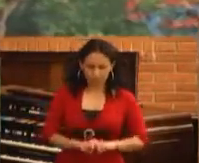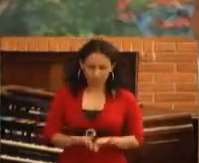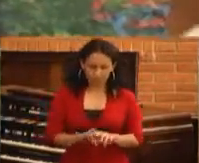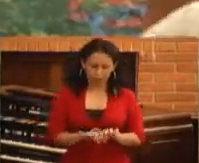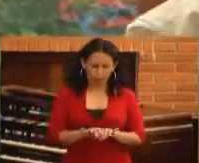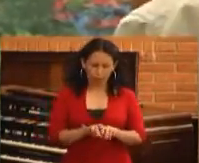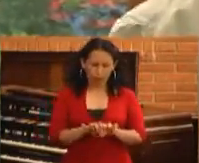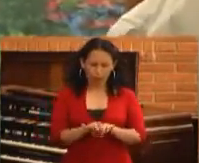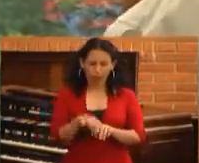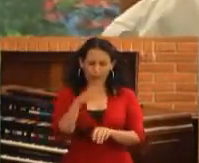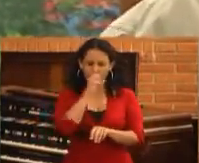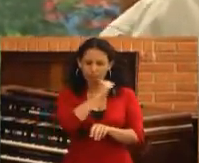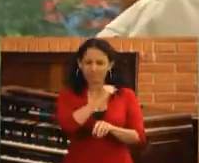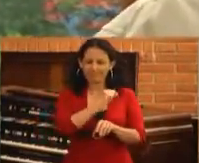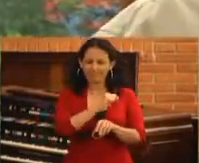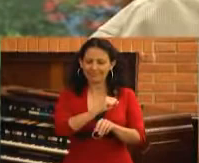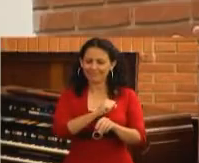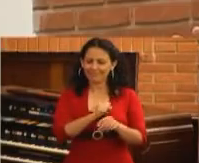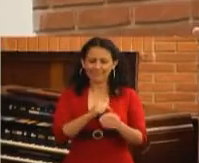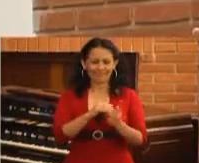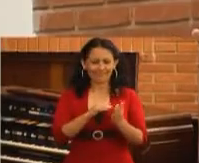clientes por causa daquilo.